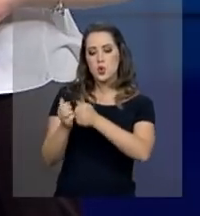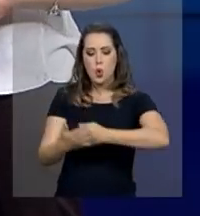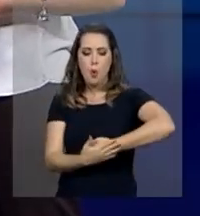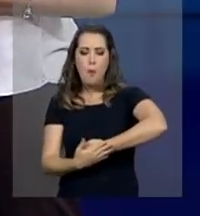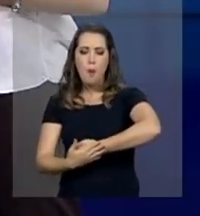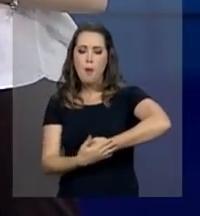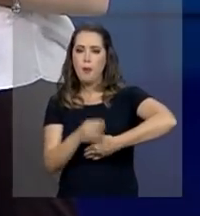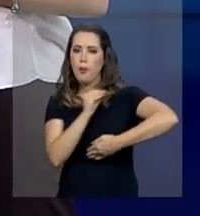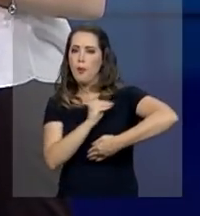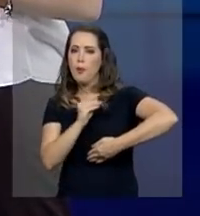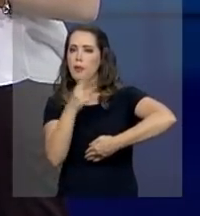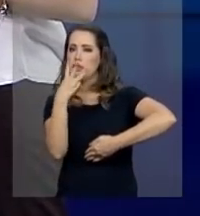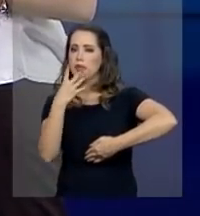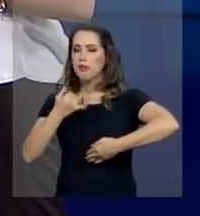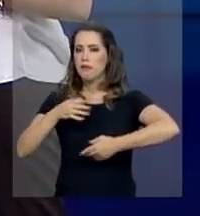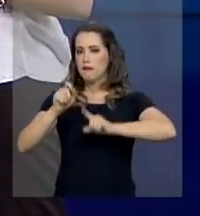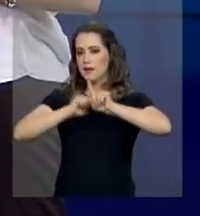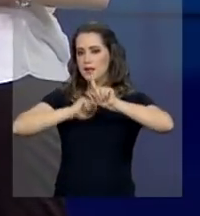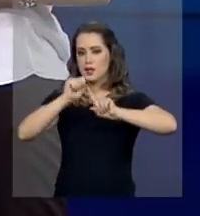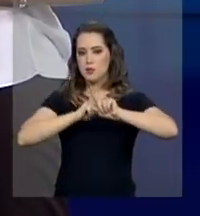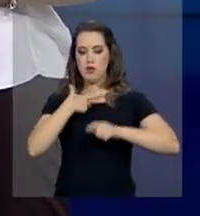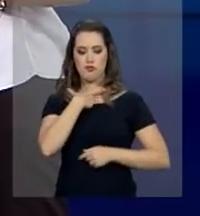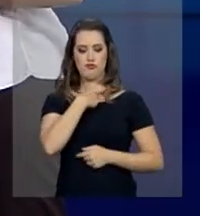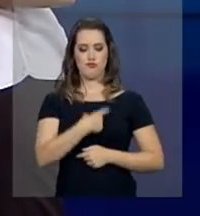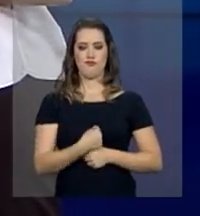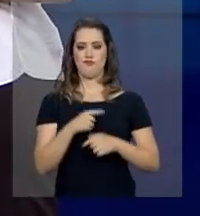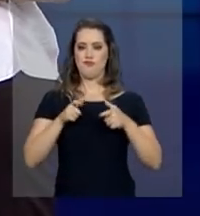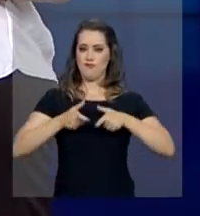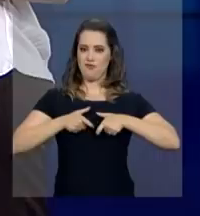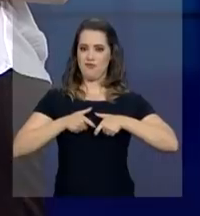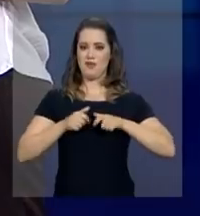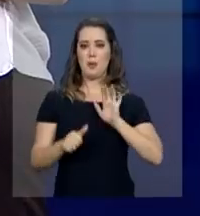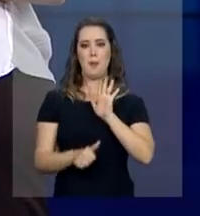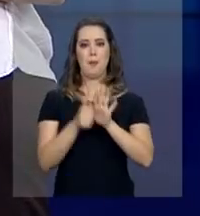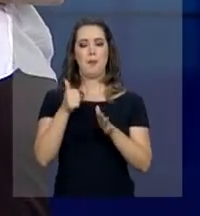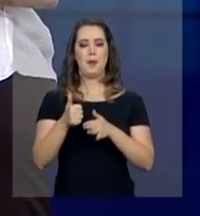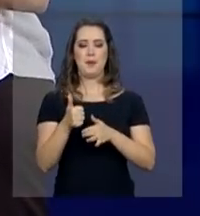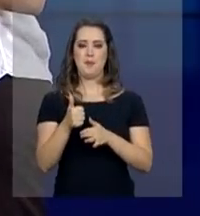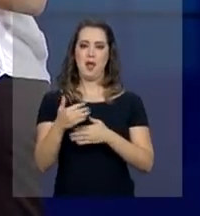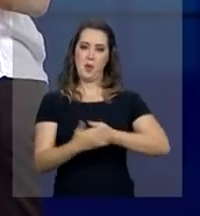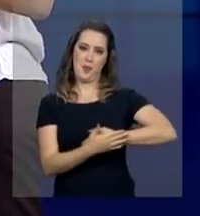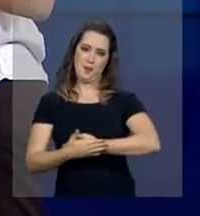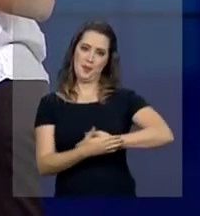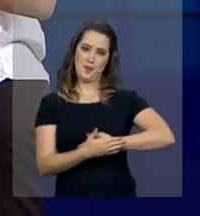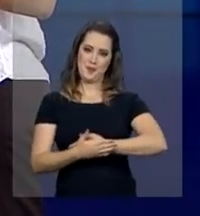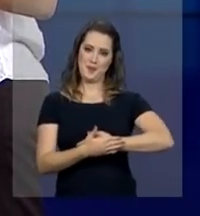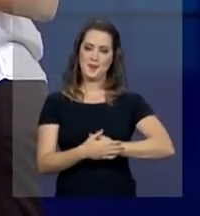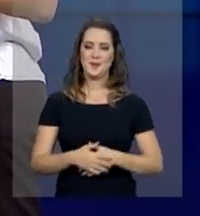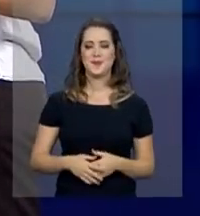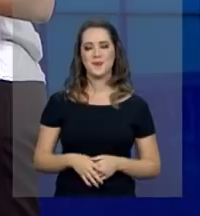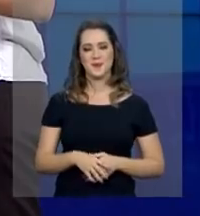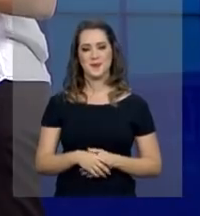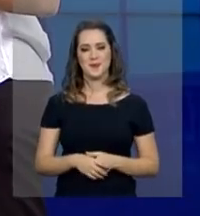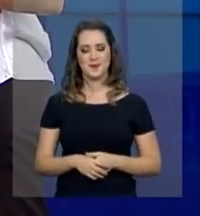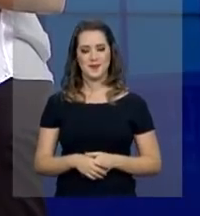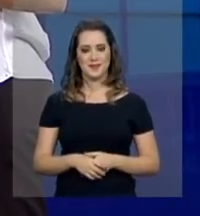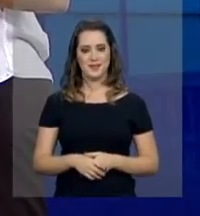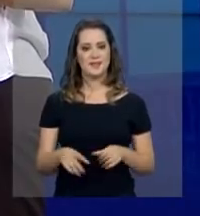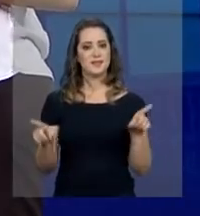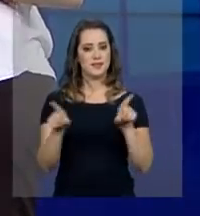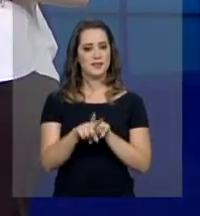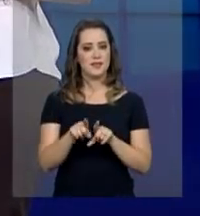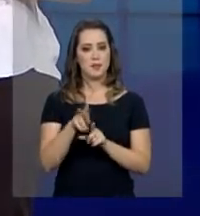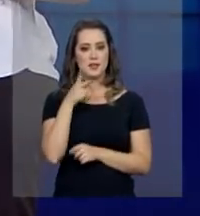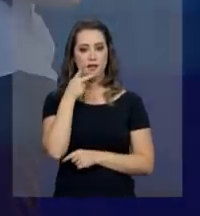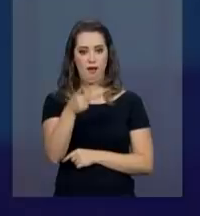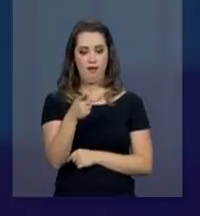tem 3 meses e ele ganhou uma credencial para o evento com o nome Primeiro Bebê. É muito fofinho, né? Olha só, quem também está falando